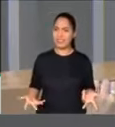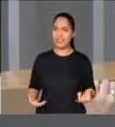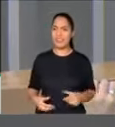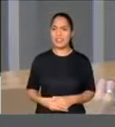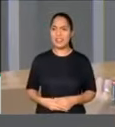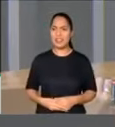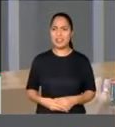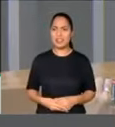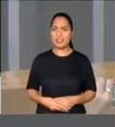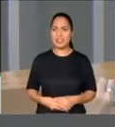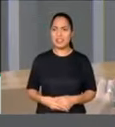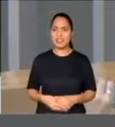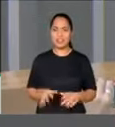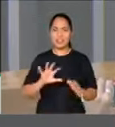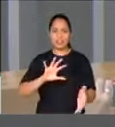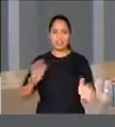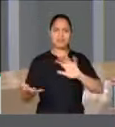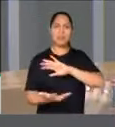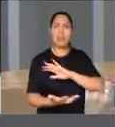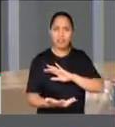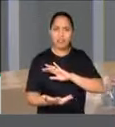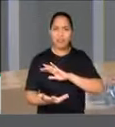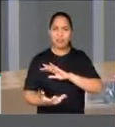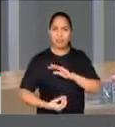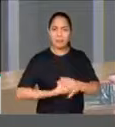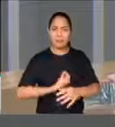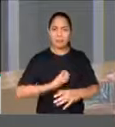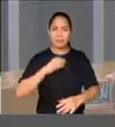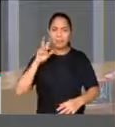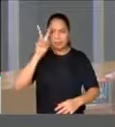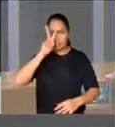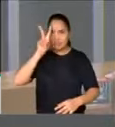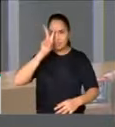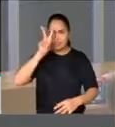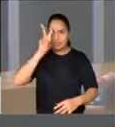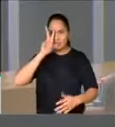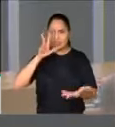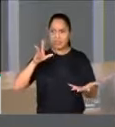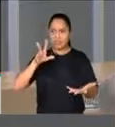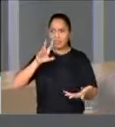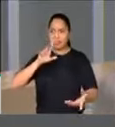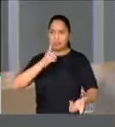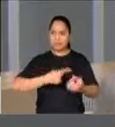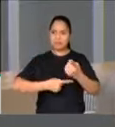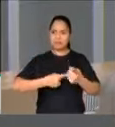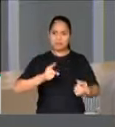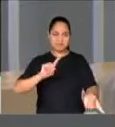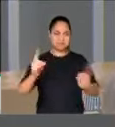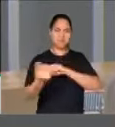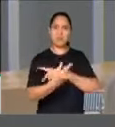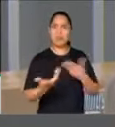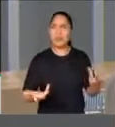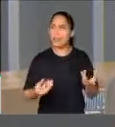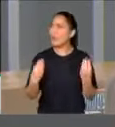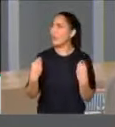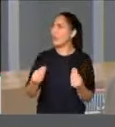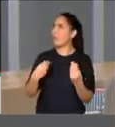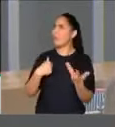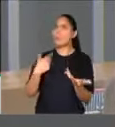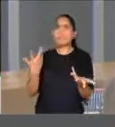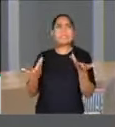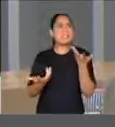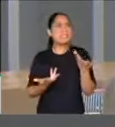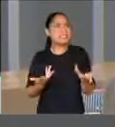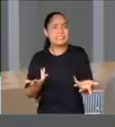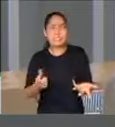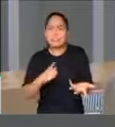De repente, a minha história de vida me trouxe essa inversão. Aí eu disse, como assim? Como é que